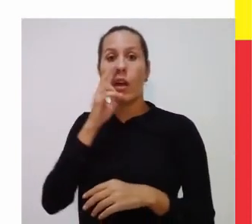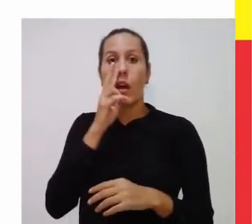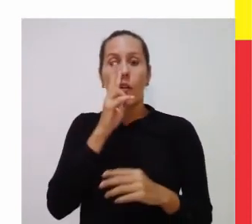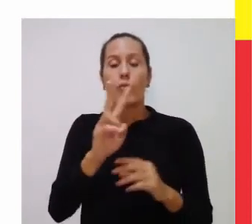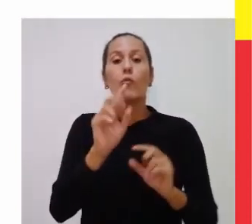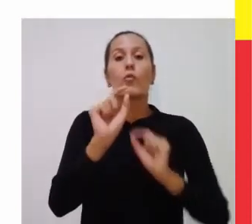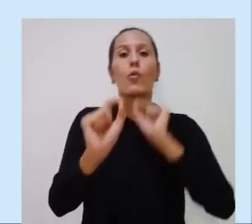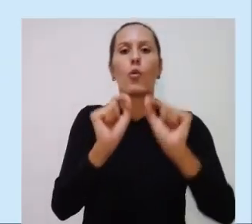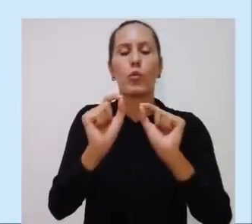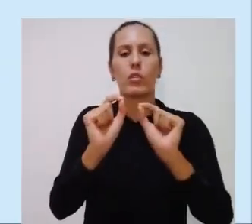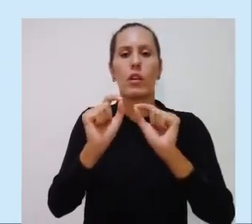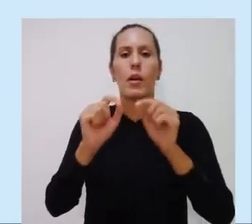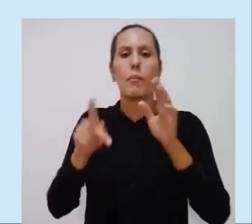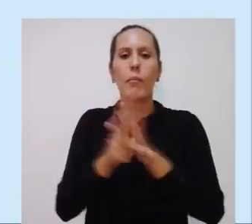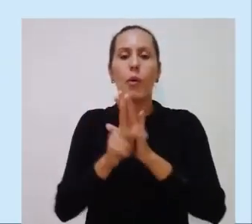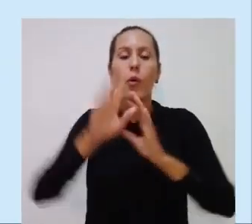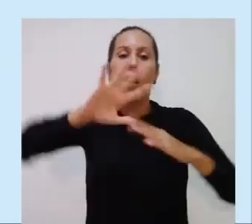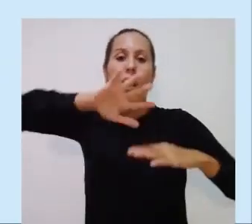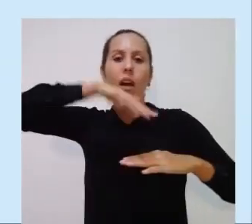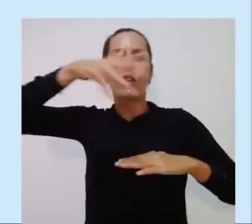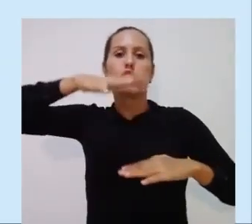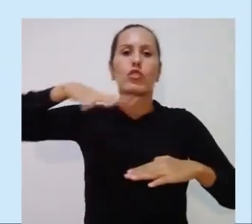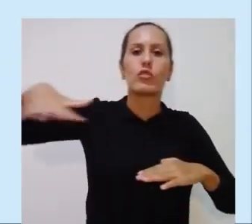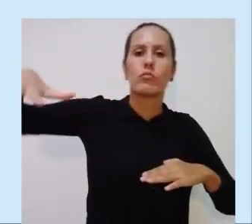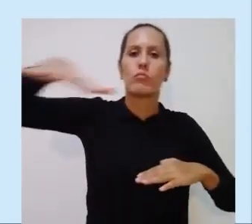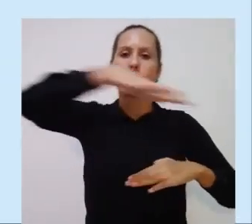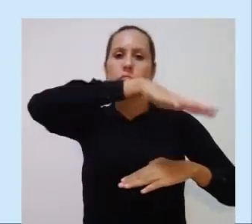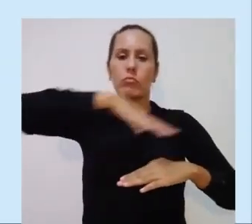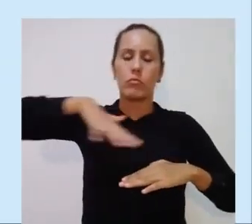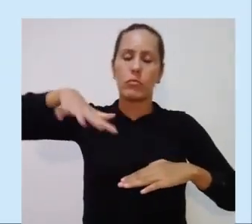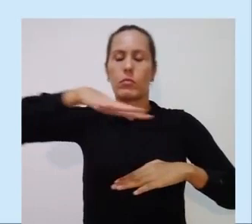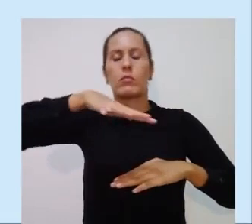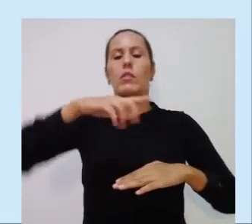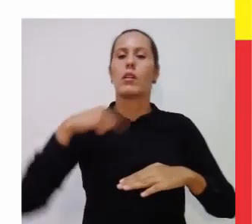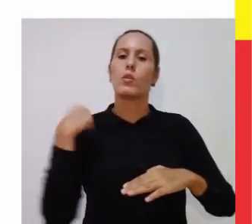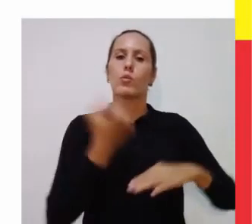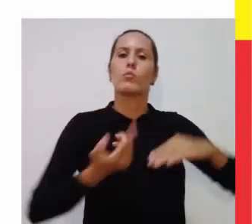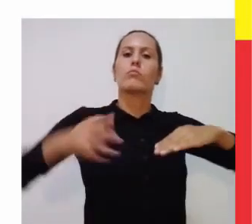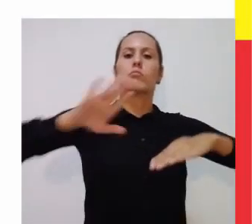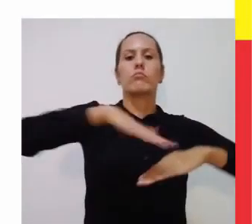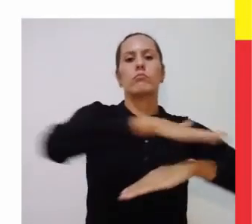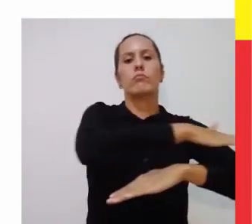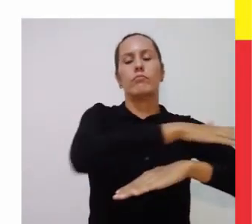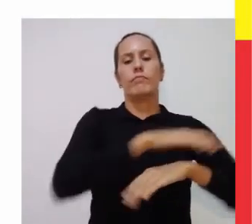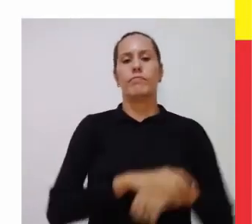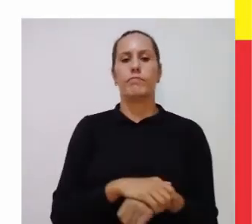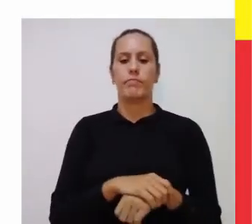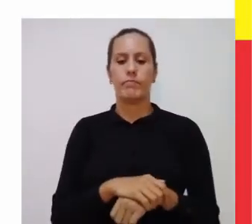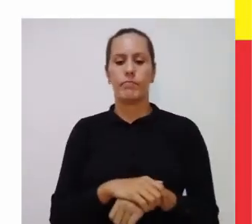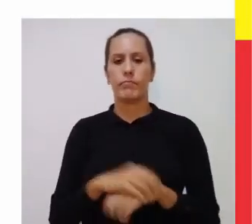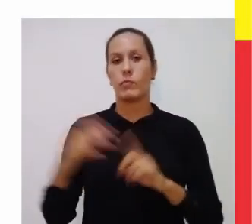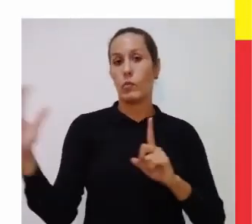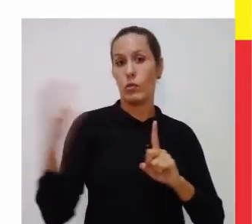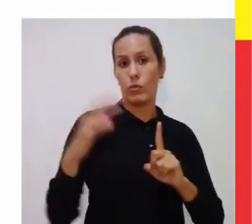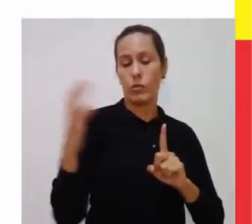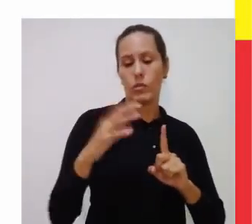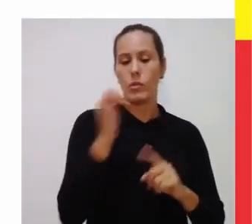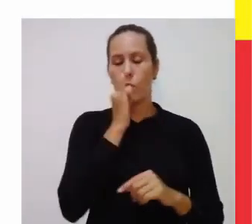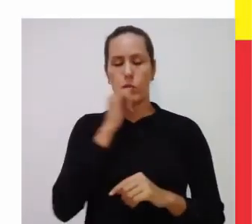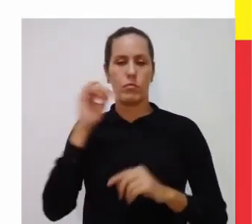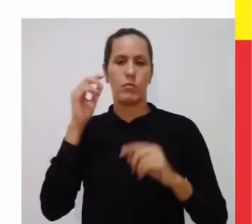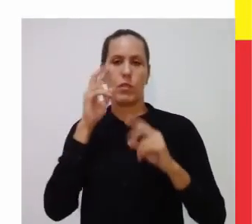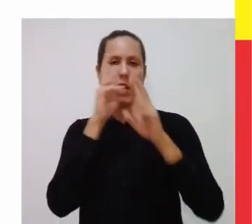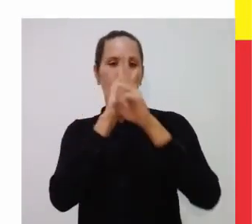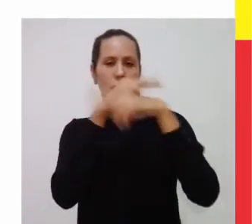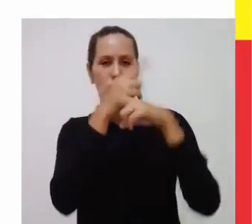atuam na porção externa, certo? Na porção exógena do nosso relevo. Então, continuando, certo? A gente vai ver aí que a ação dos